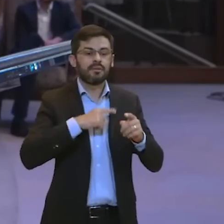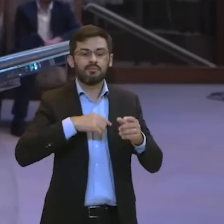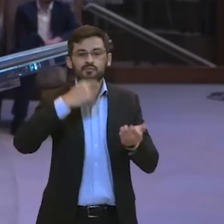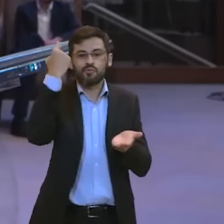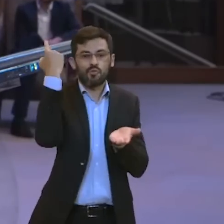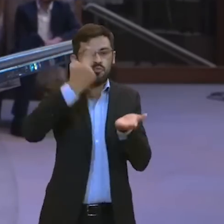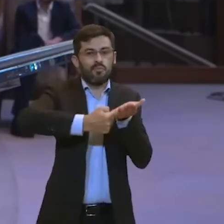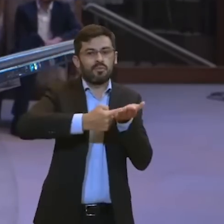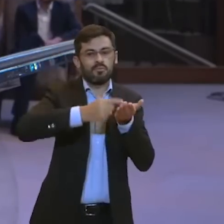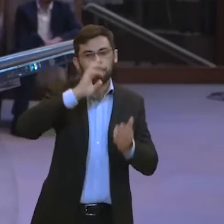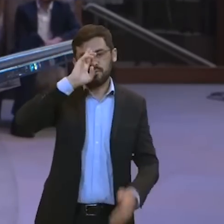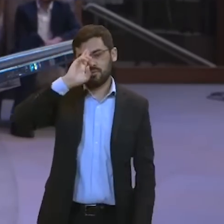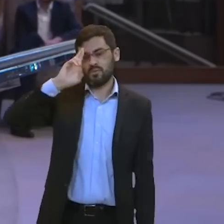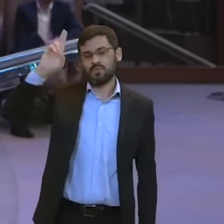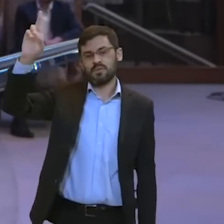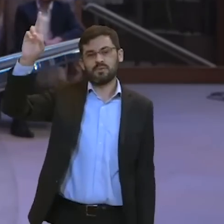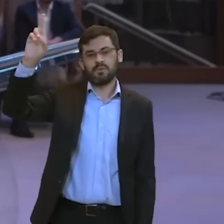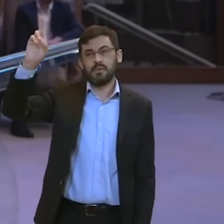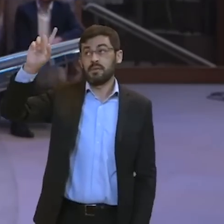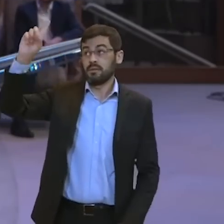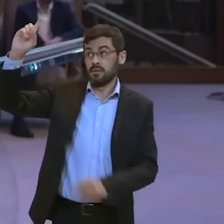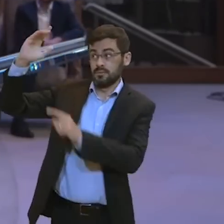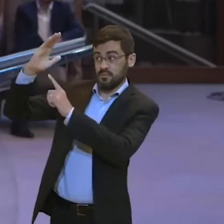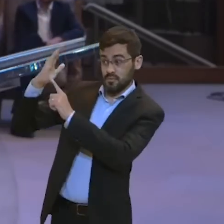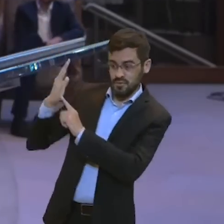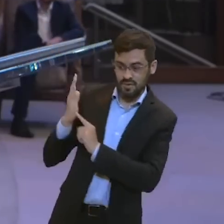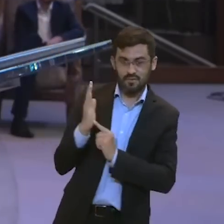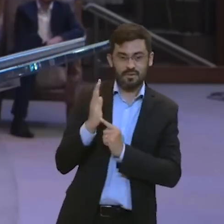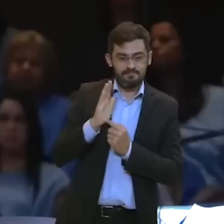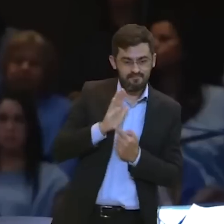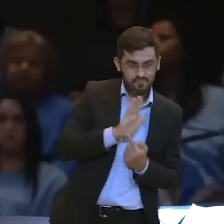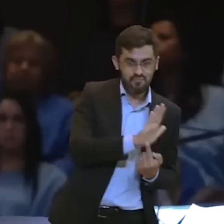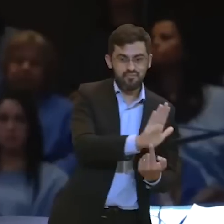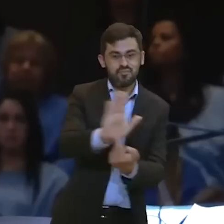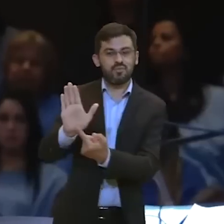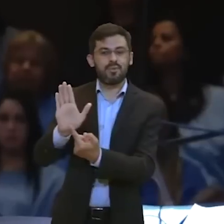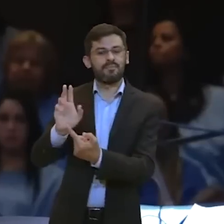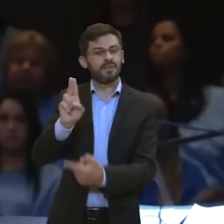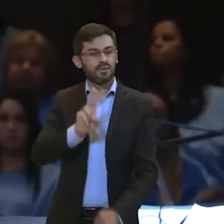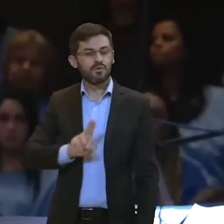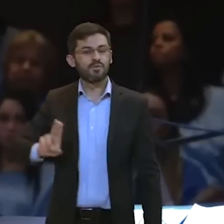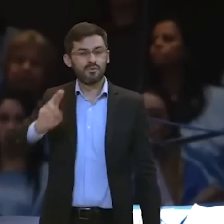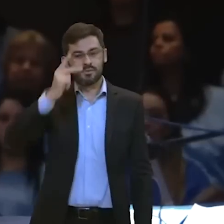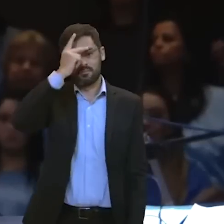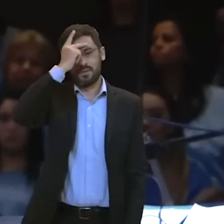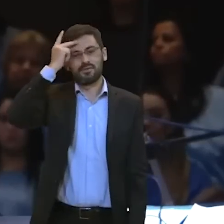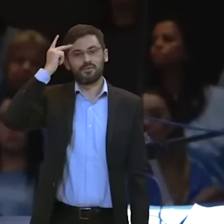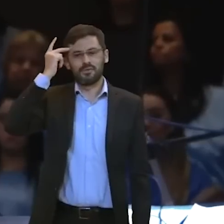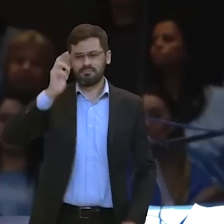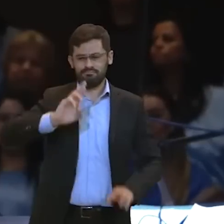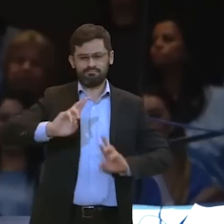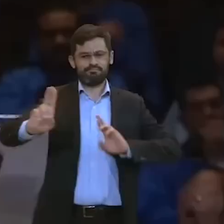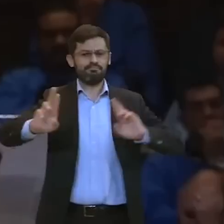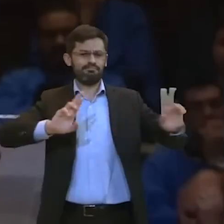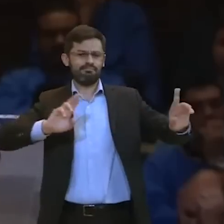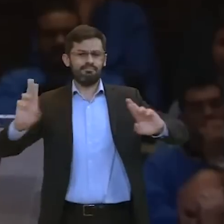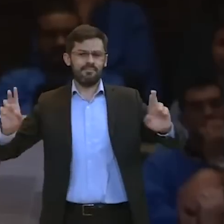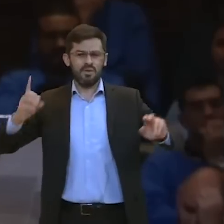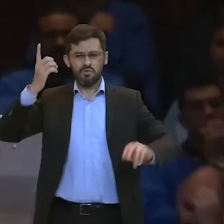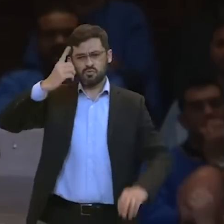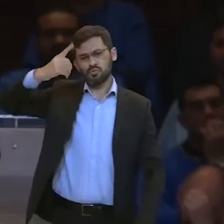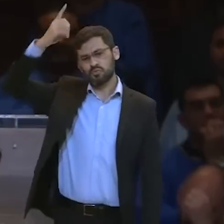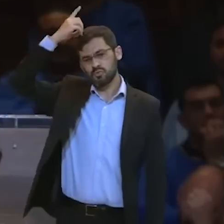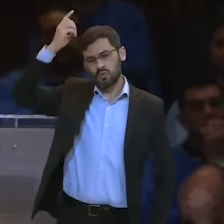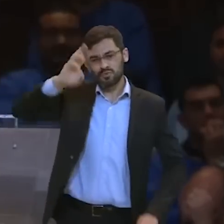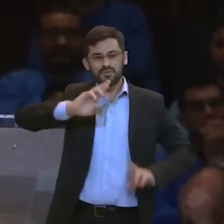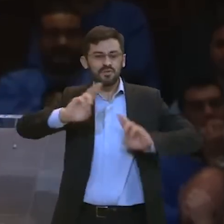Deus, e o Senhor se revela no meio da gente, e usa pessoas diferentes da gente, com dons